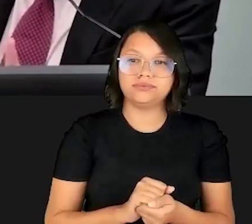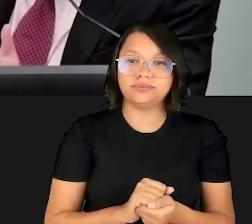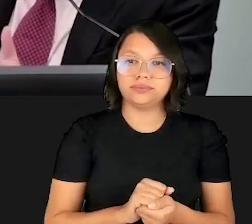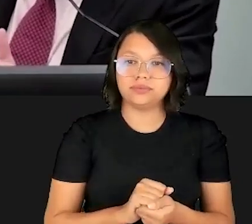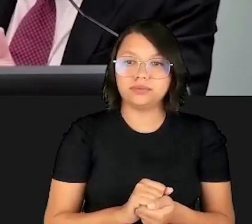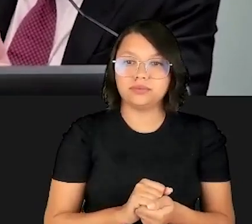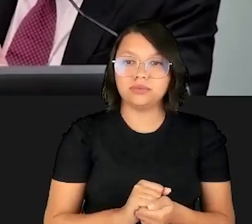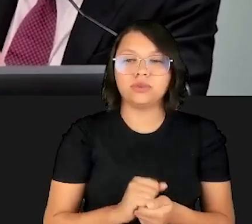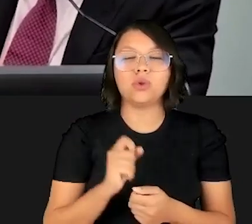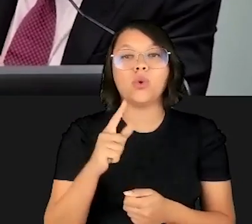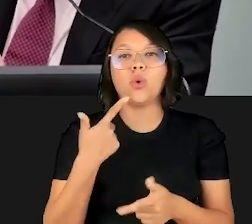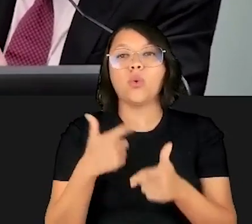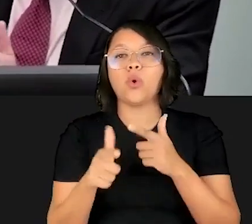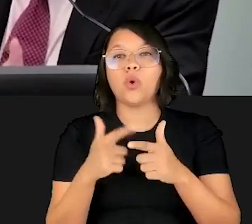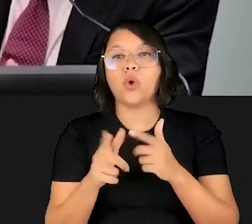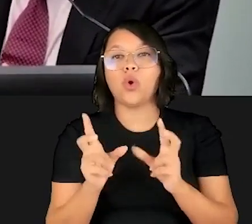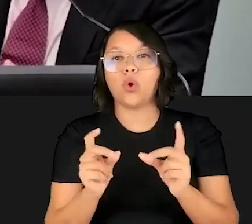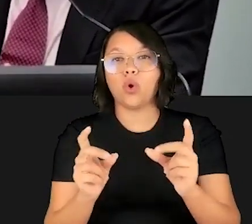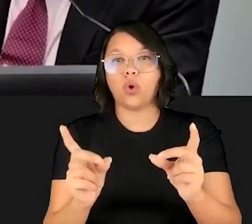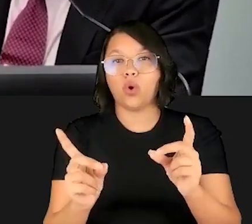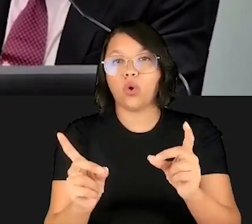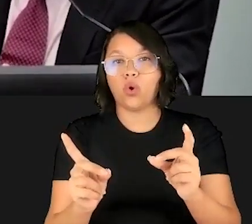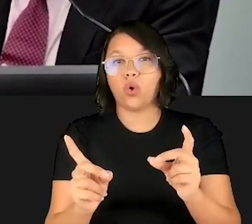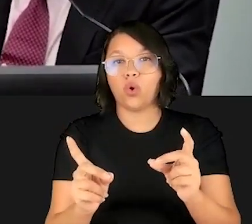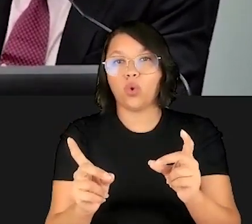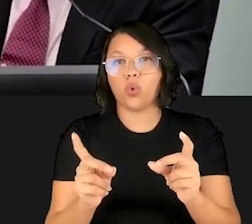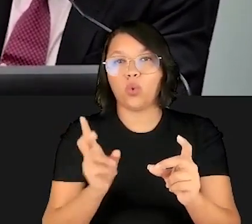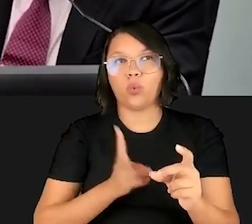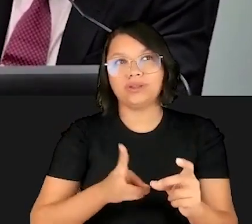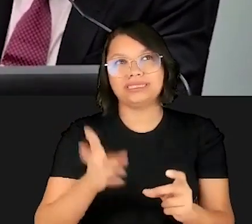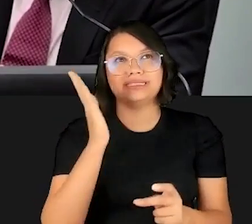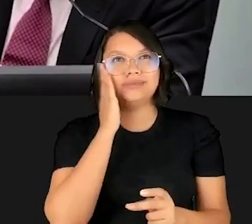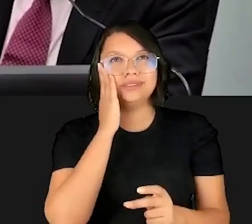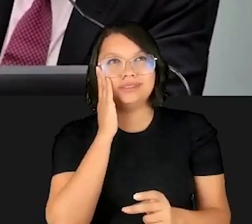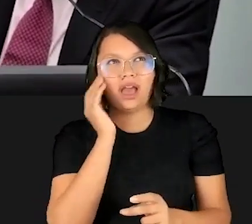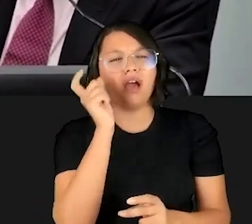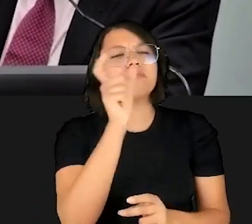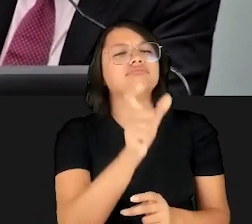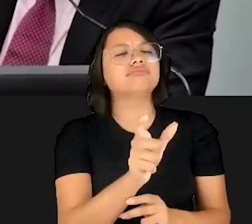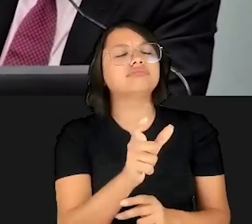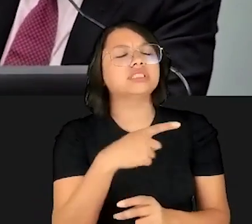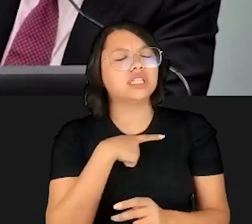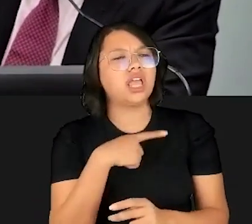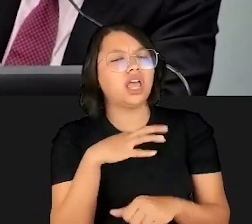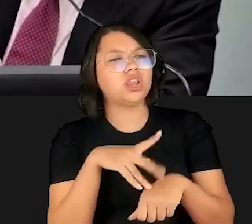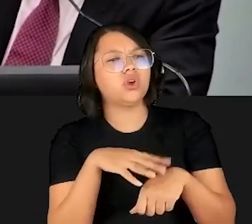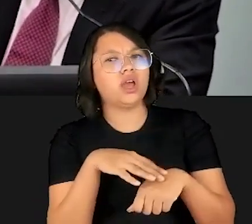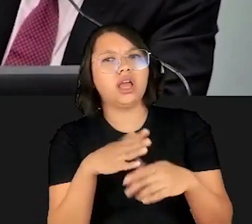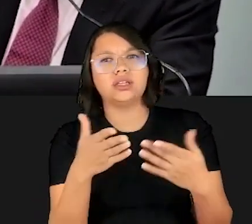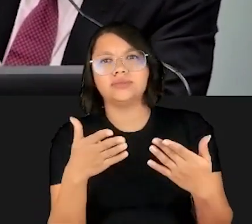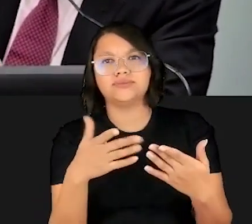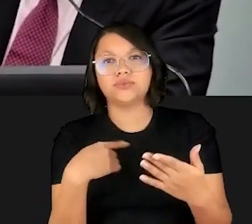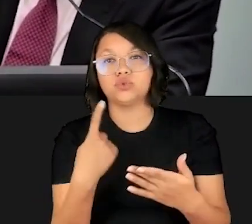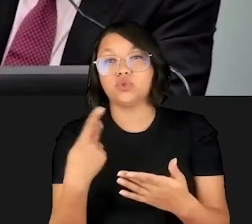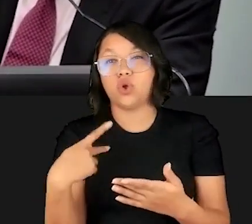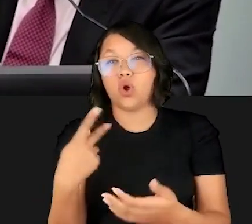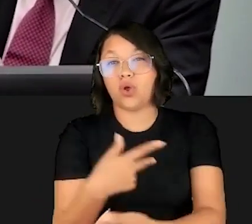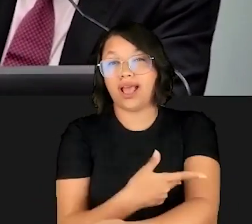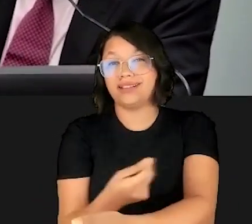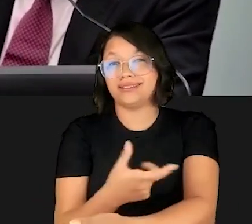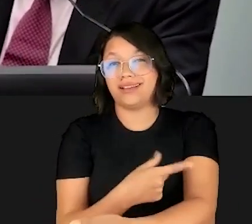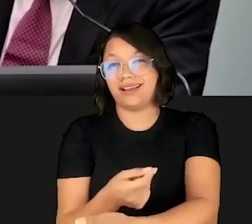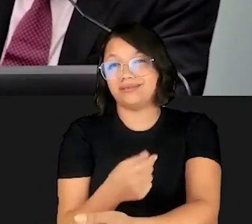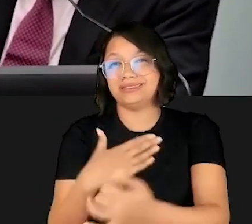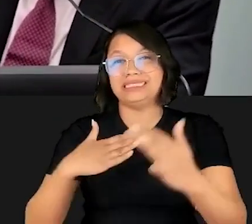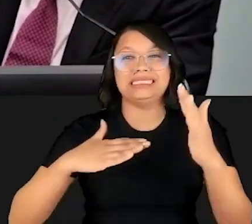Um dos problemas do câncer é que nem sempre você sabe que tem a doença, né? Nossos exames, eles são limitados na